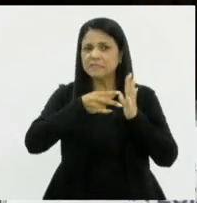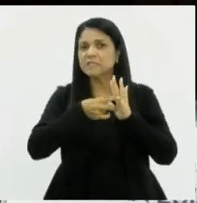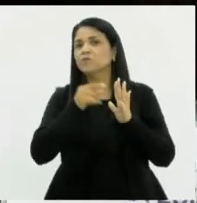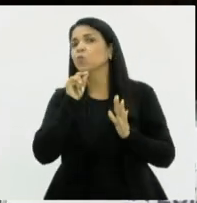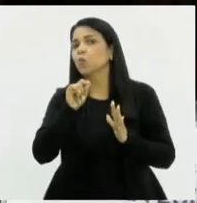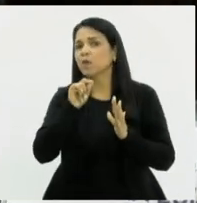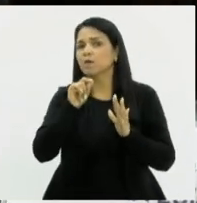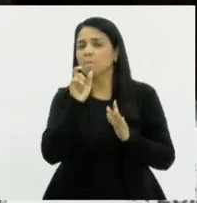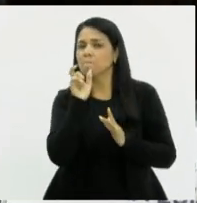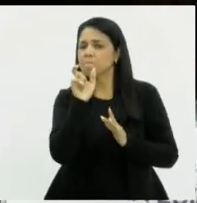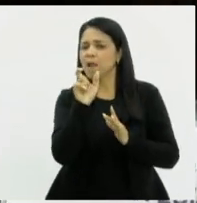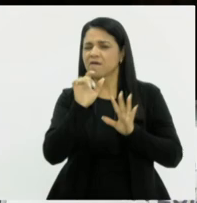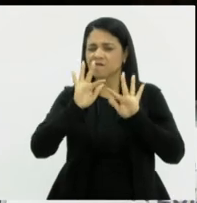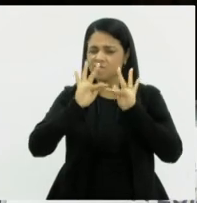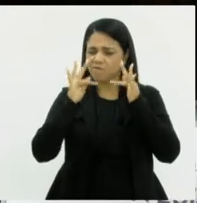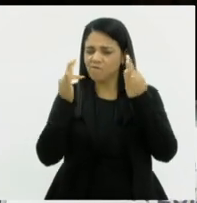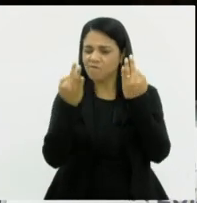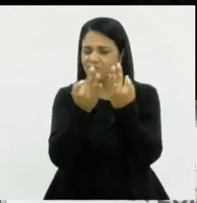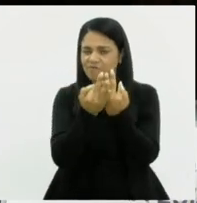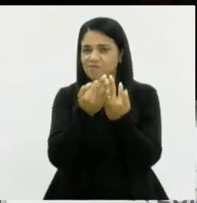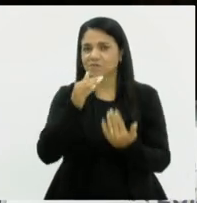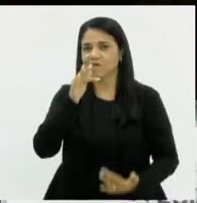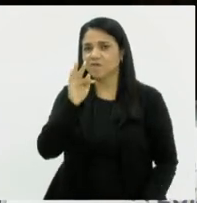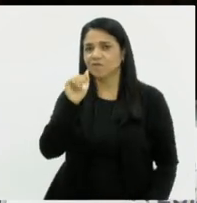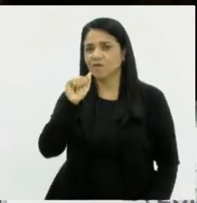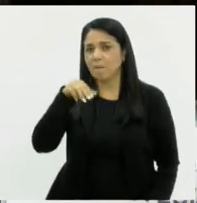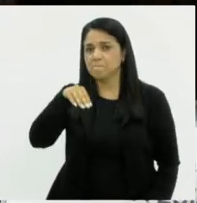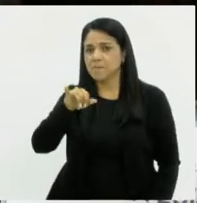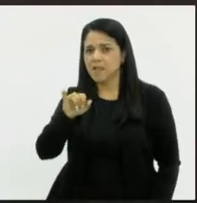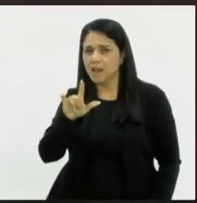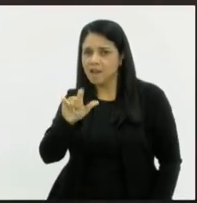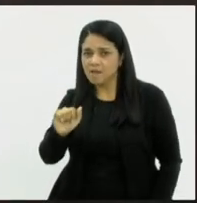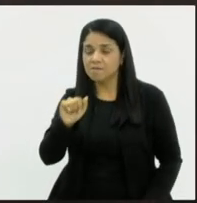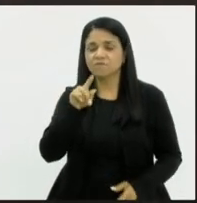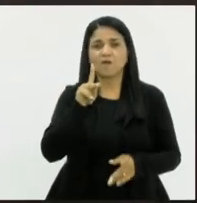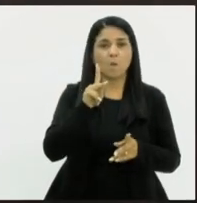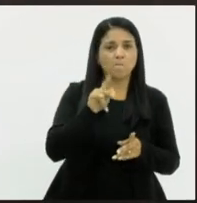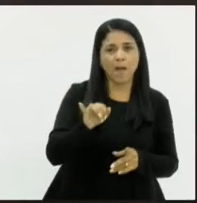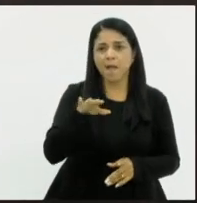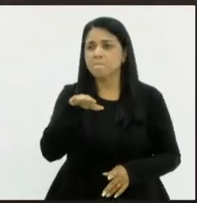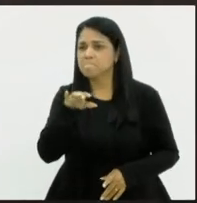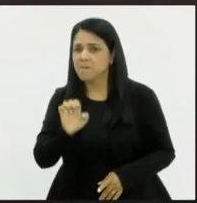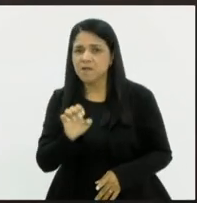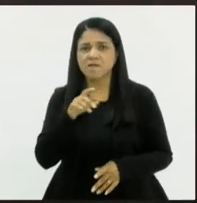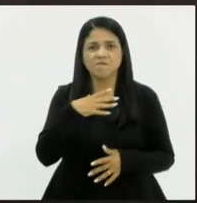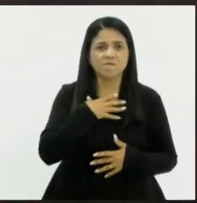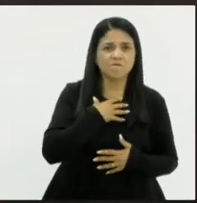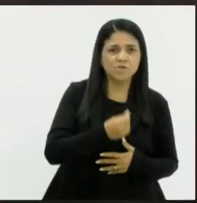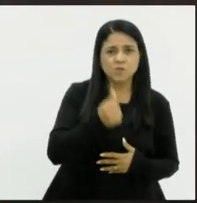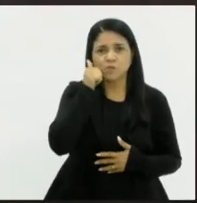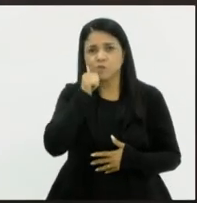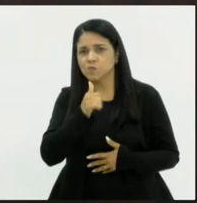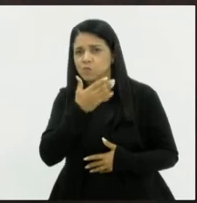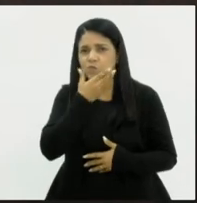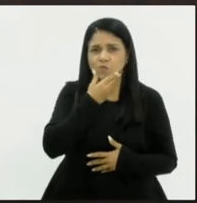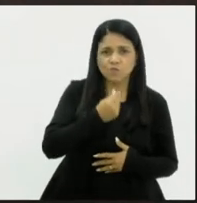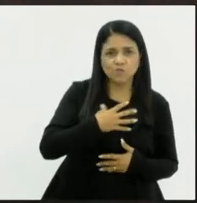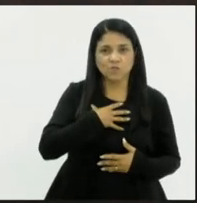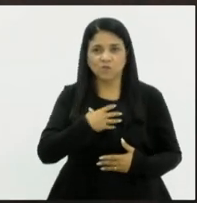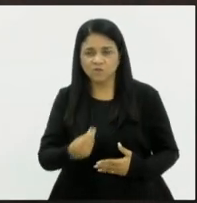família. Quando falo de família, falo de pai, mãe, filho, dedicado,